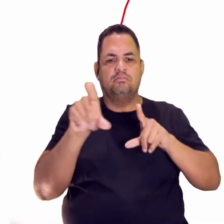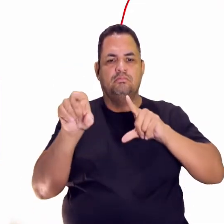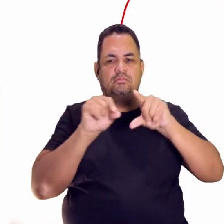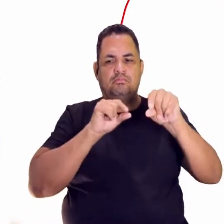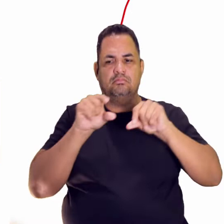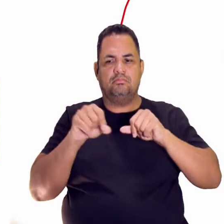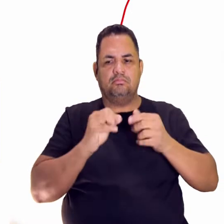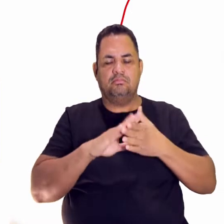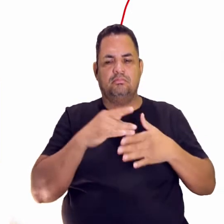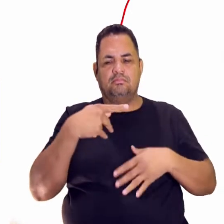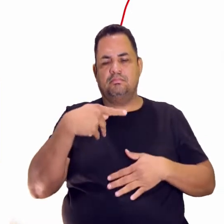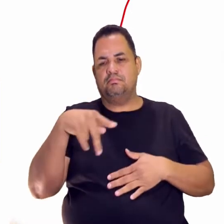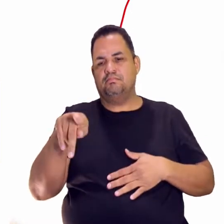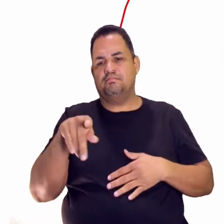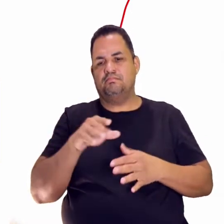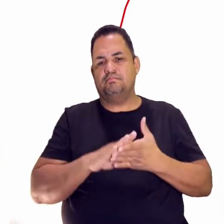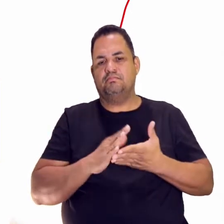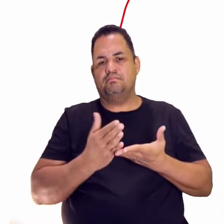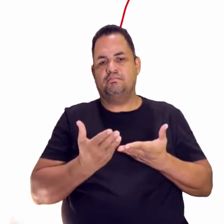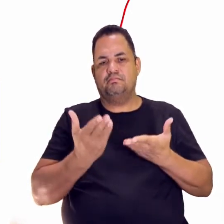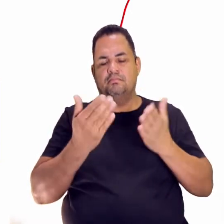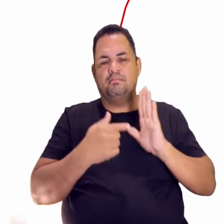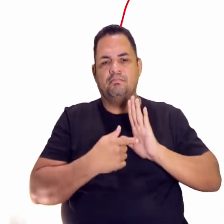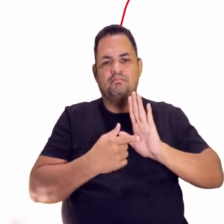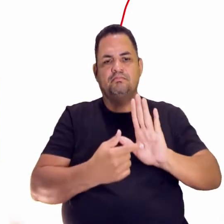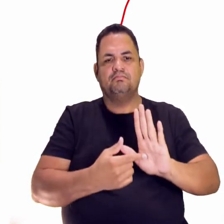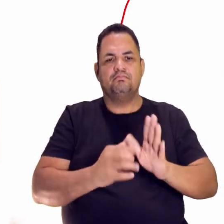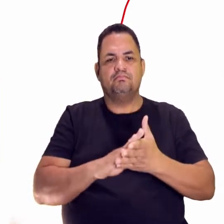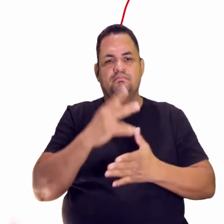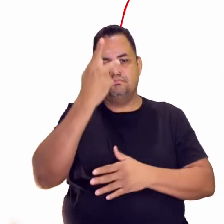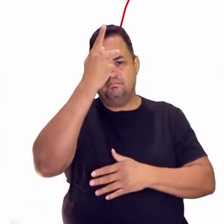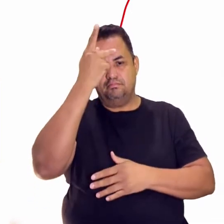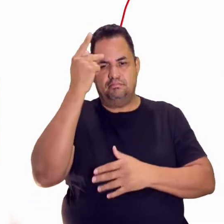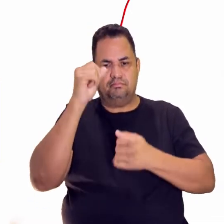escolheu para expor, para que as pessoas